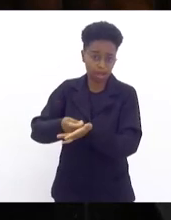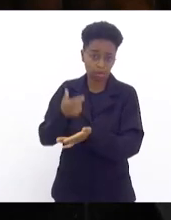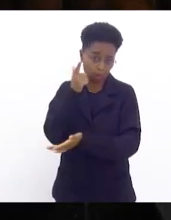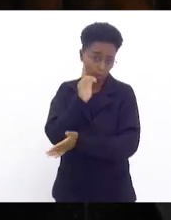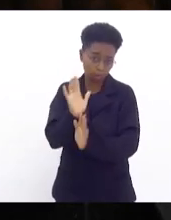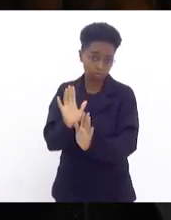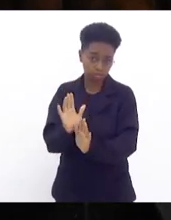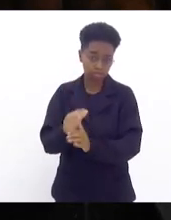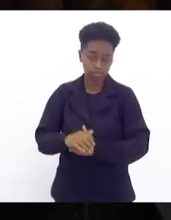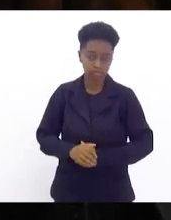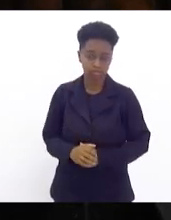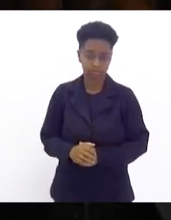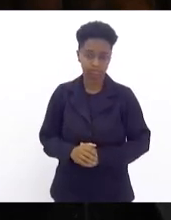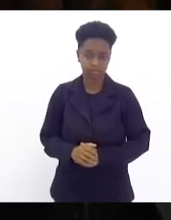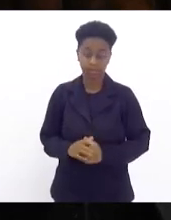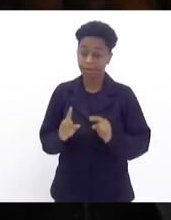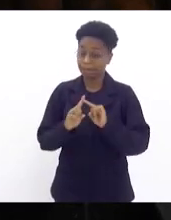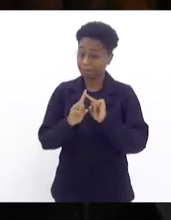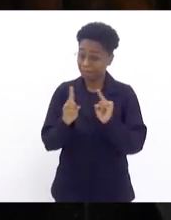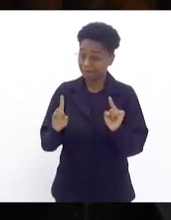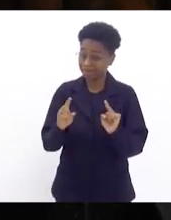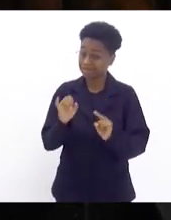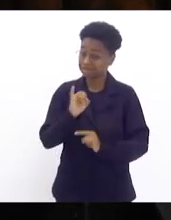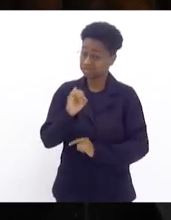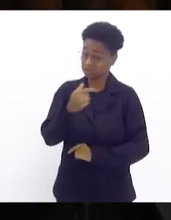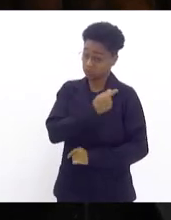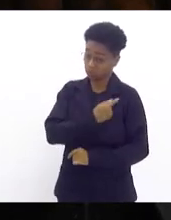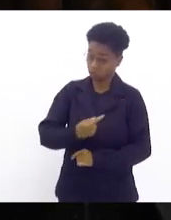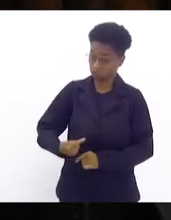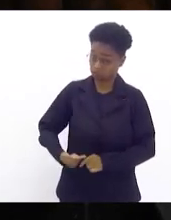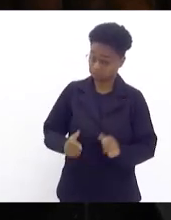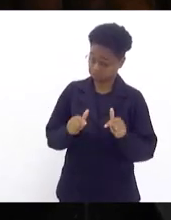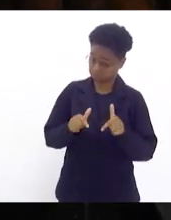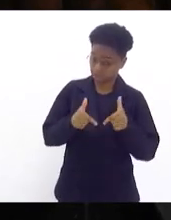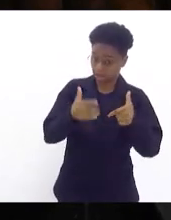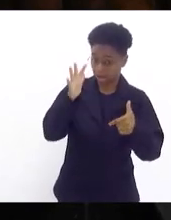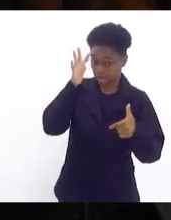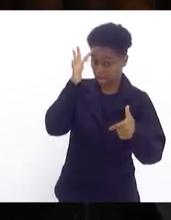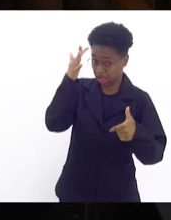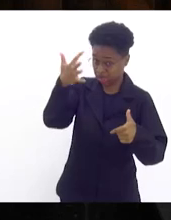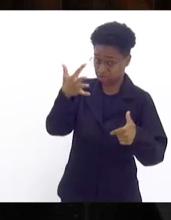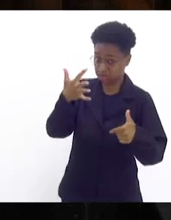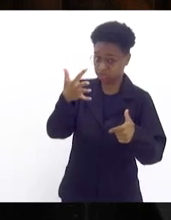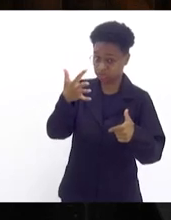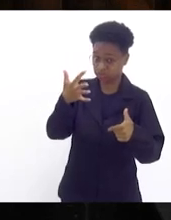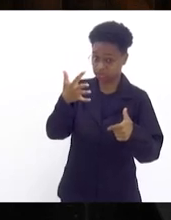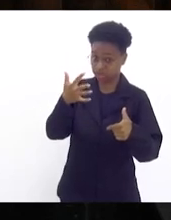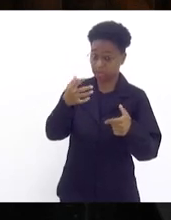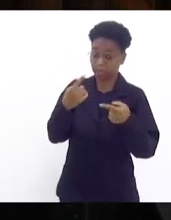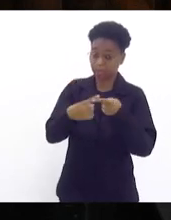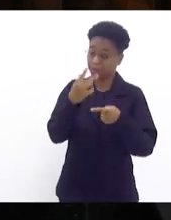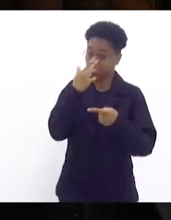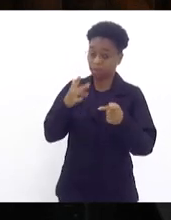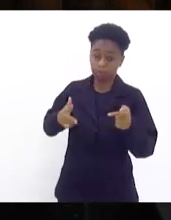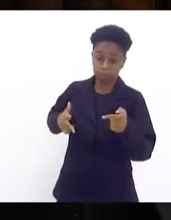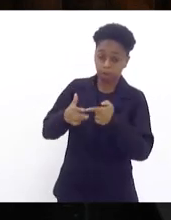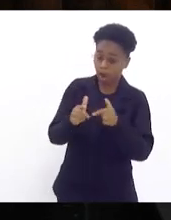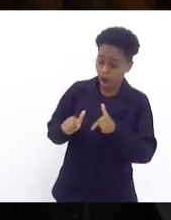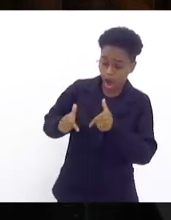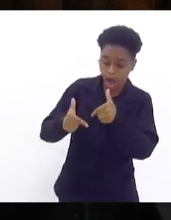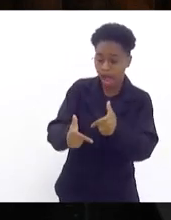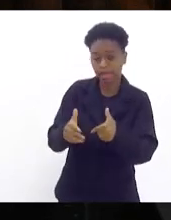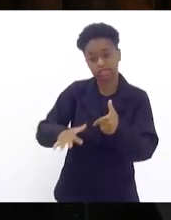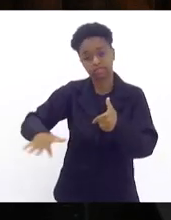olha mas se o governo Tomou essa medida invadindo a competência do Estado cabia